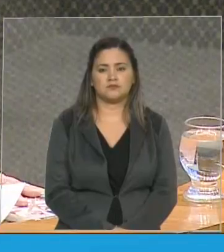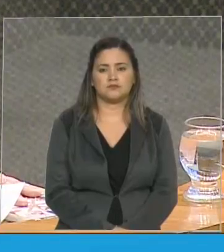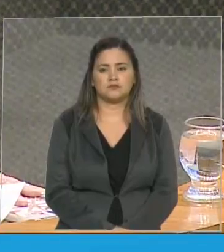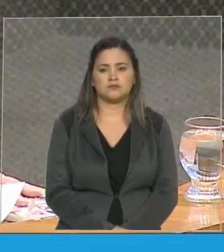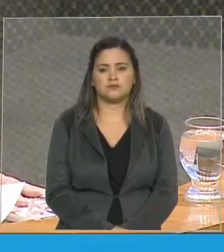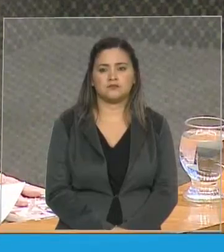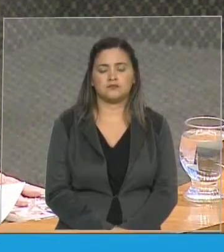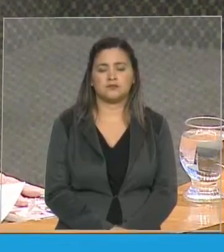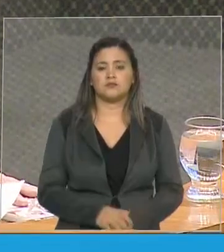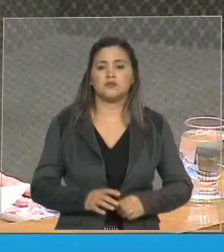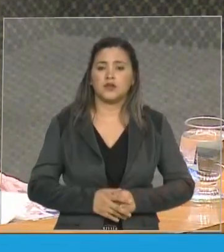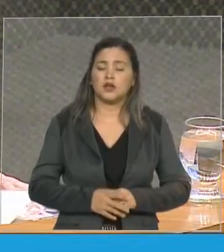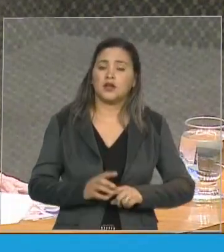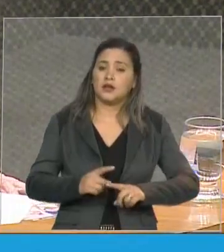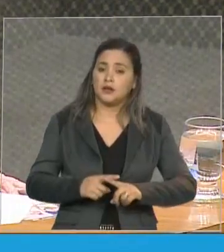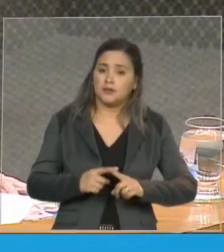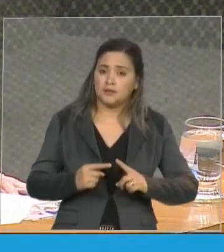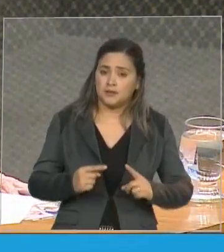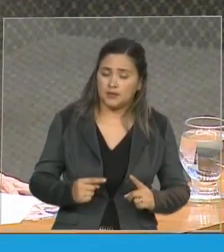com dados.